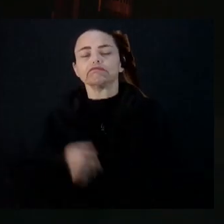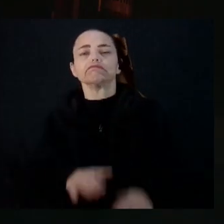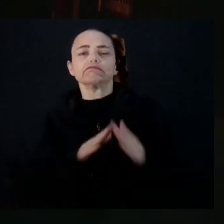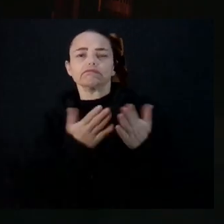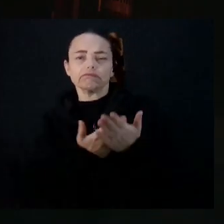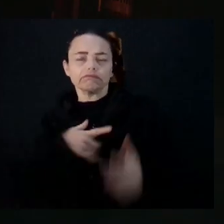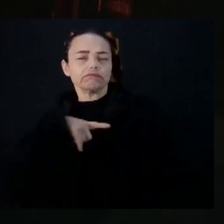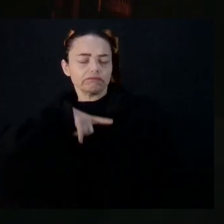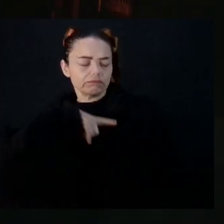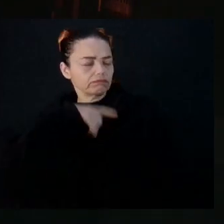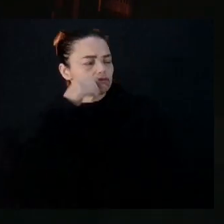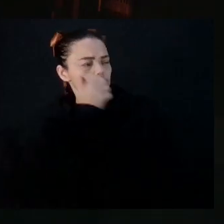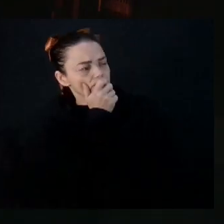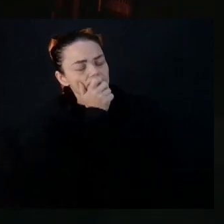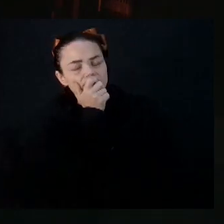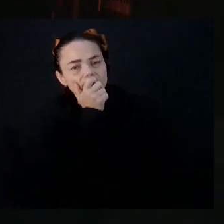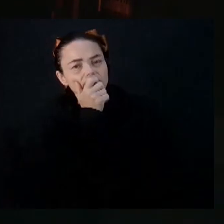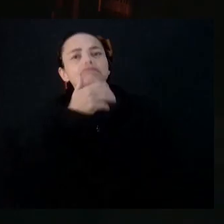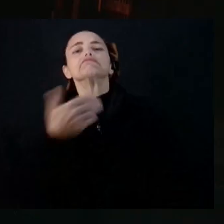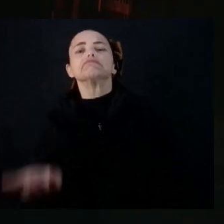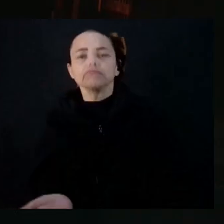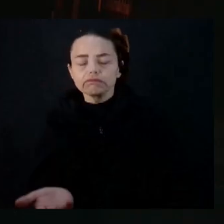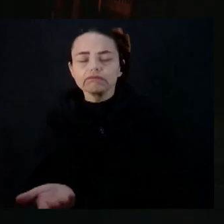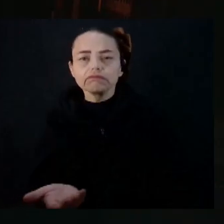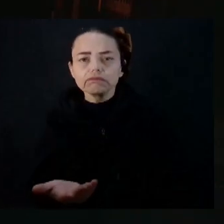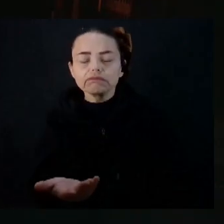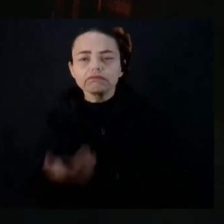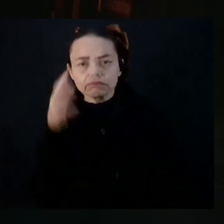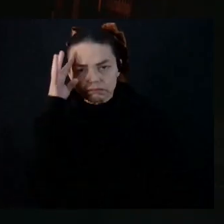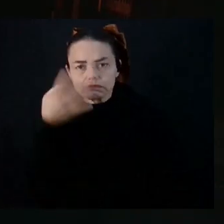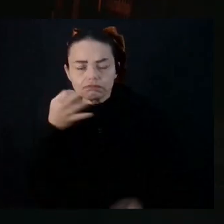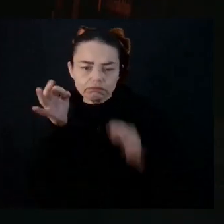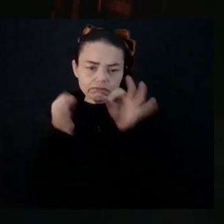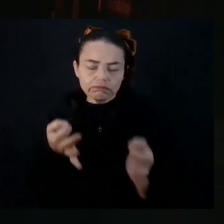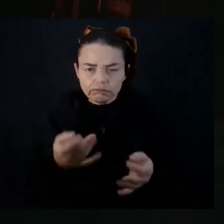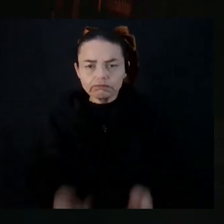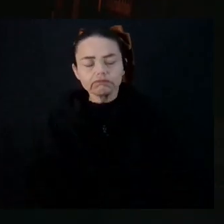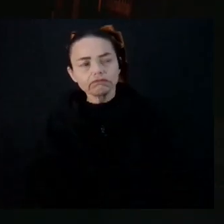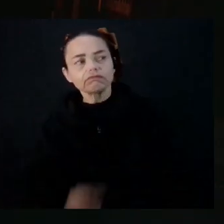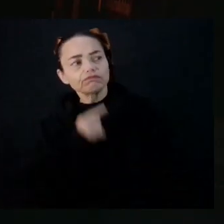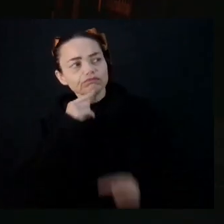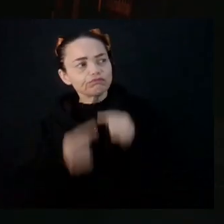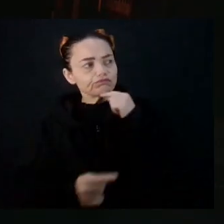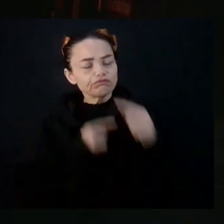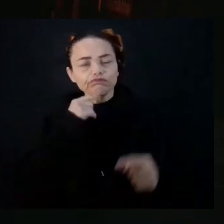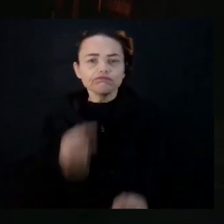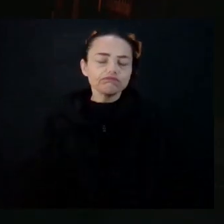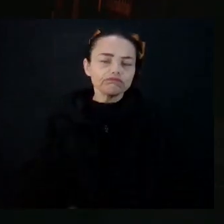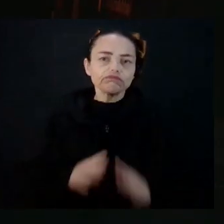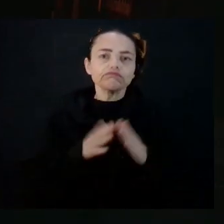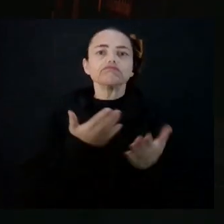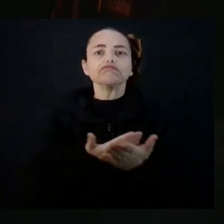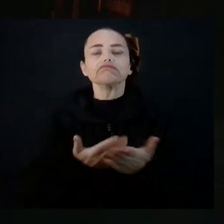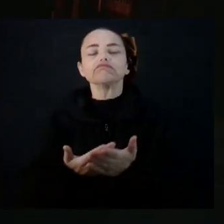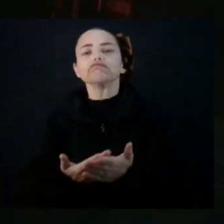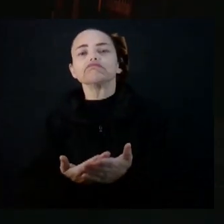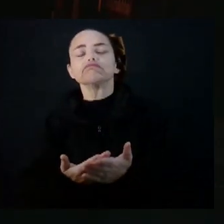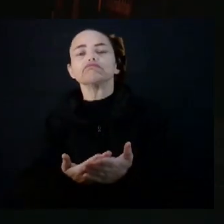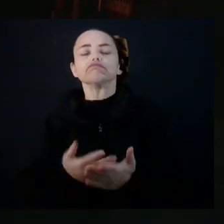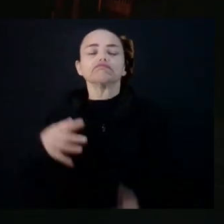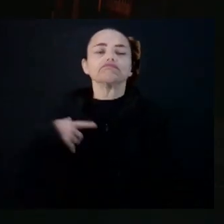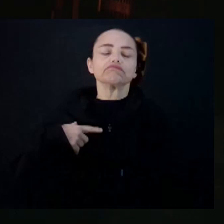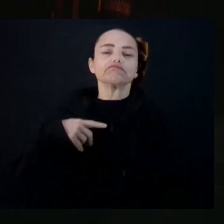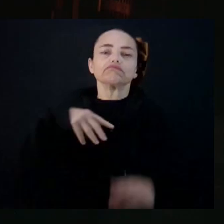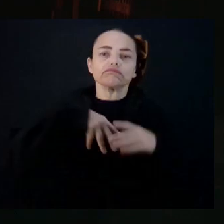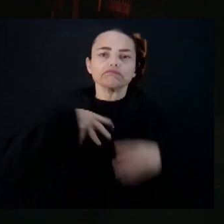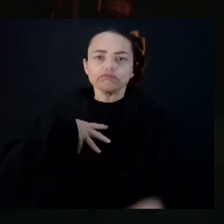escola ideal, né? E aí, você está tomando a decisão certa? Você tem dúvidas de que escola você deve colocar os seus filhos, né? O